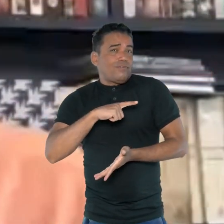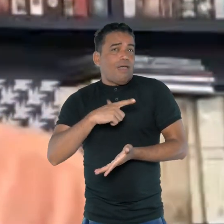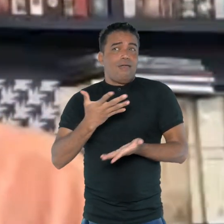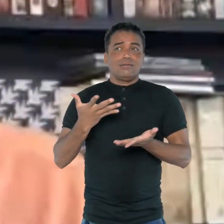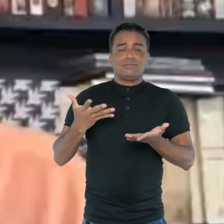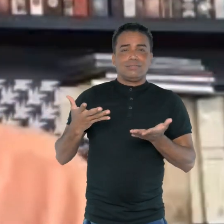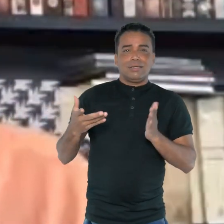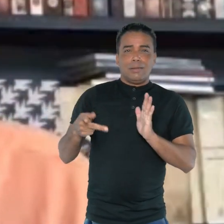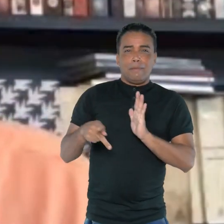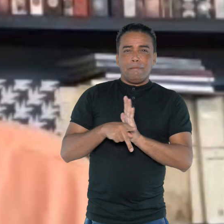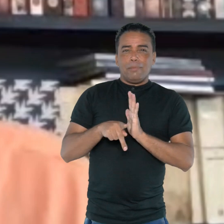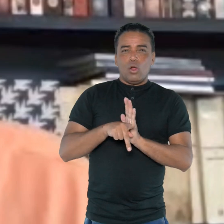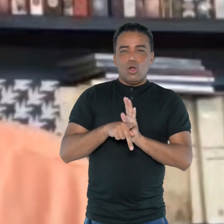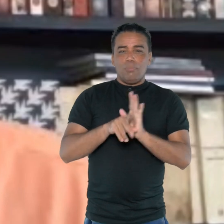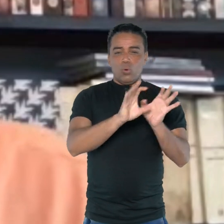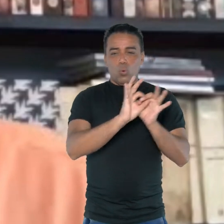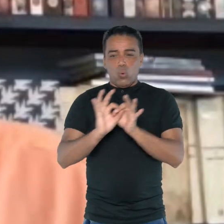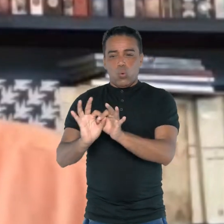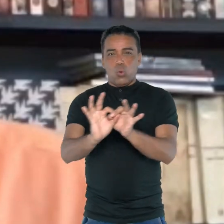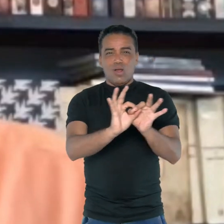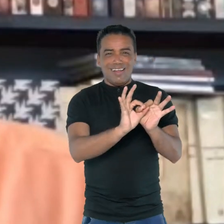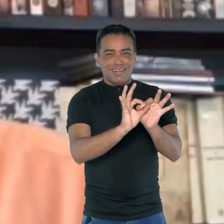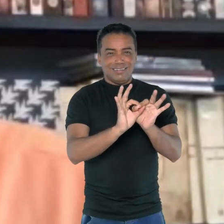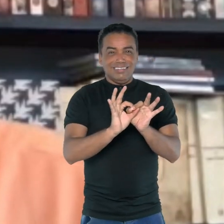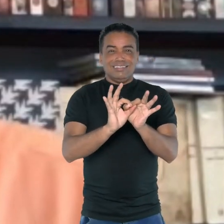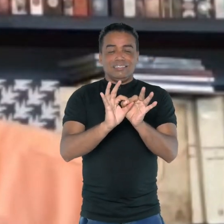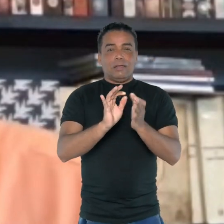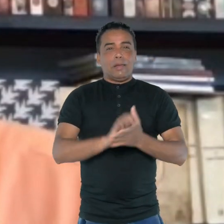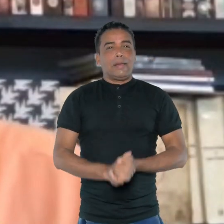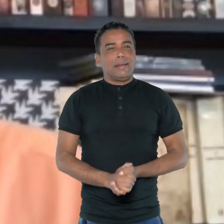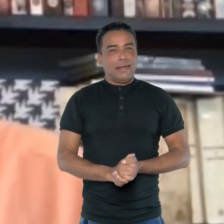amálgama único. Então, assim,